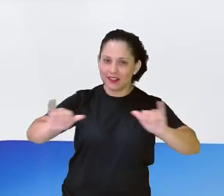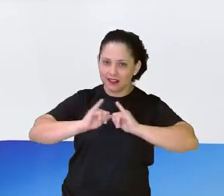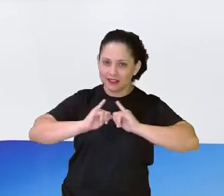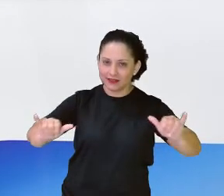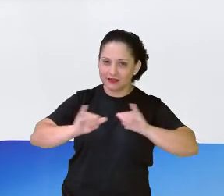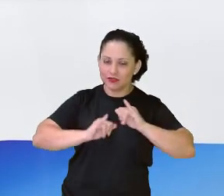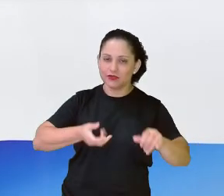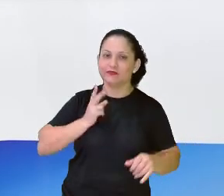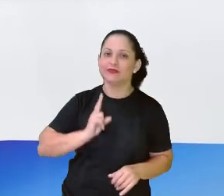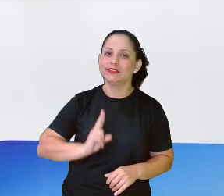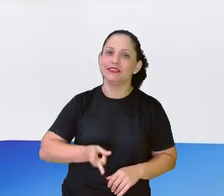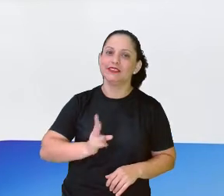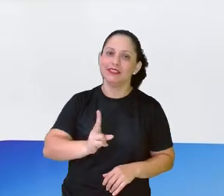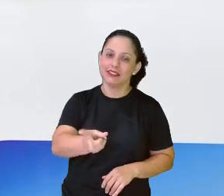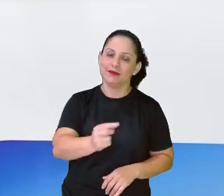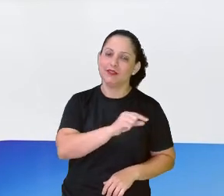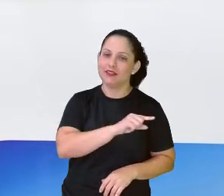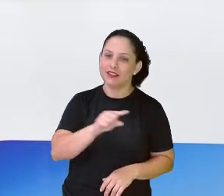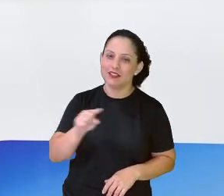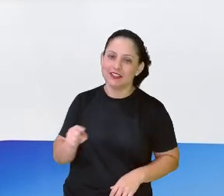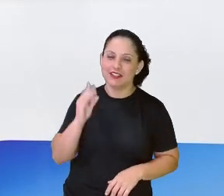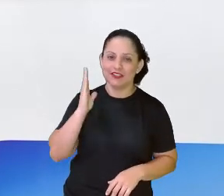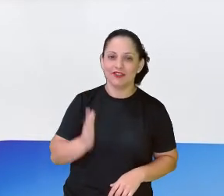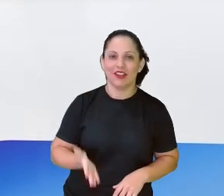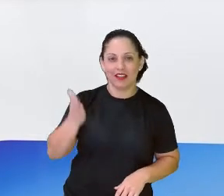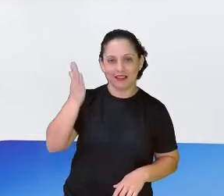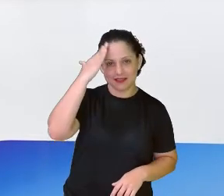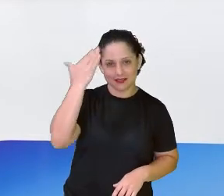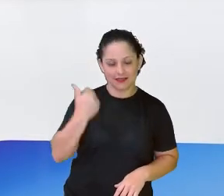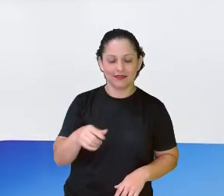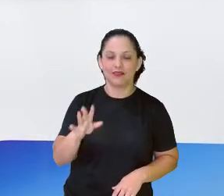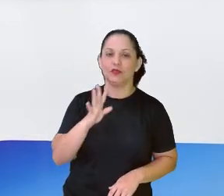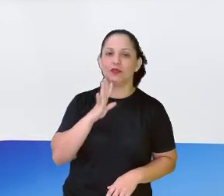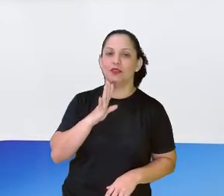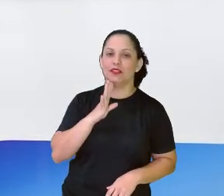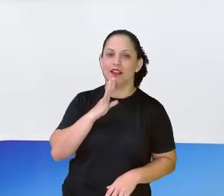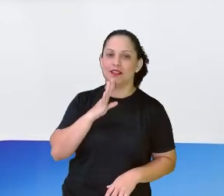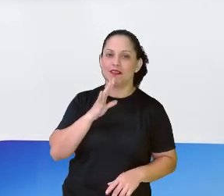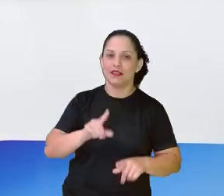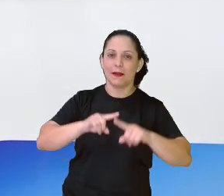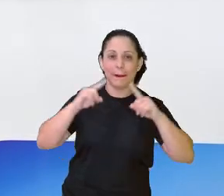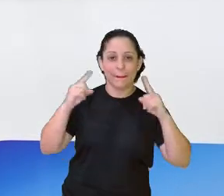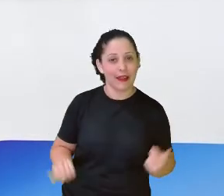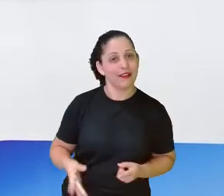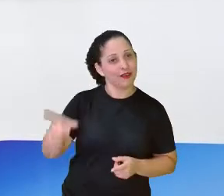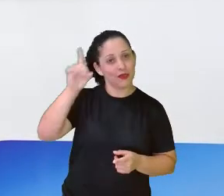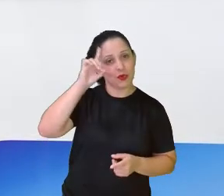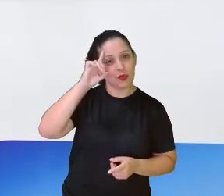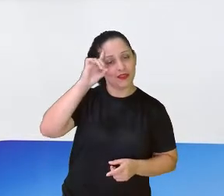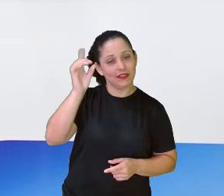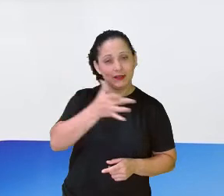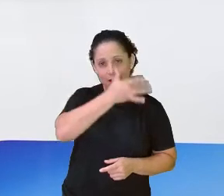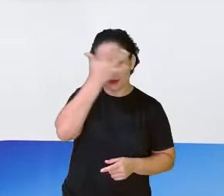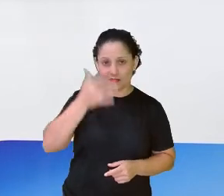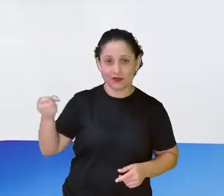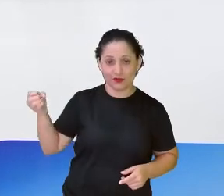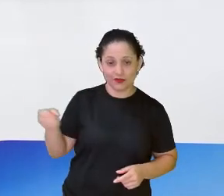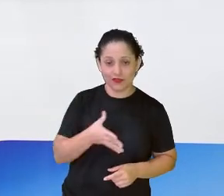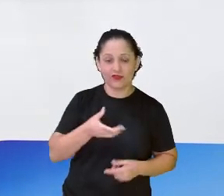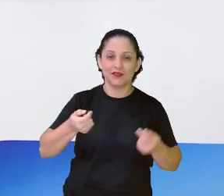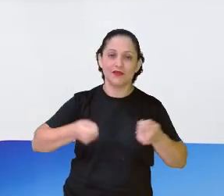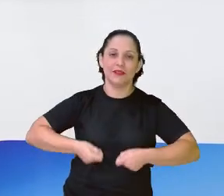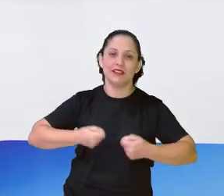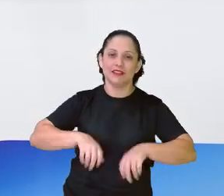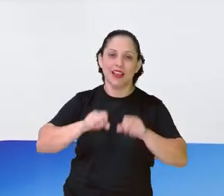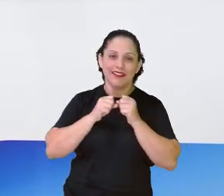né? Aqueles que vocês que acompanham todo dia já conhecem. Mas como todo dia tem gente nova, vale a pena